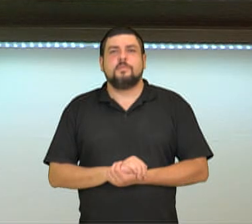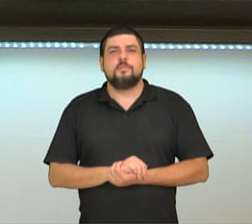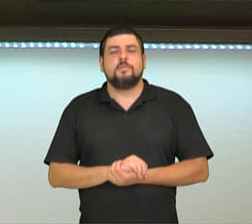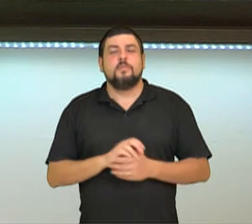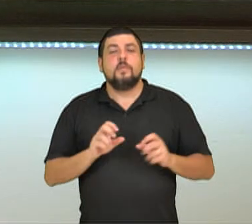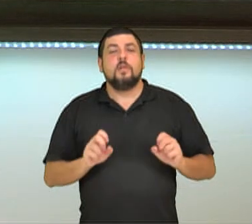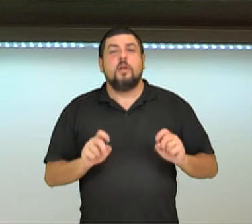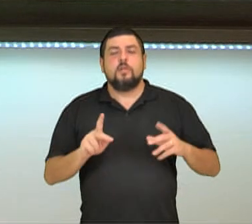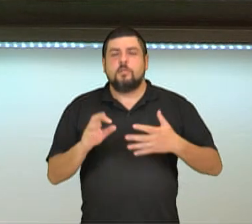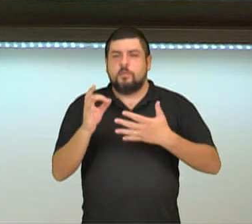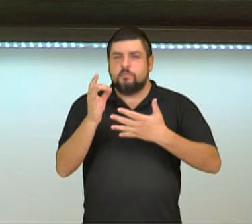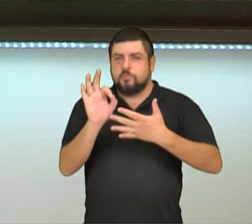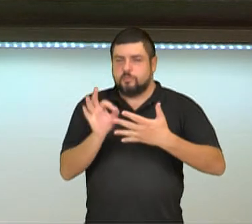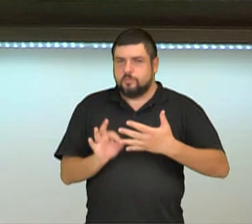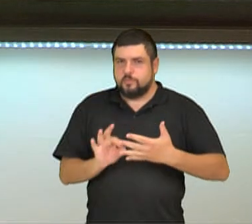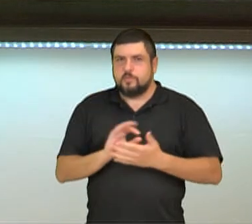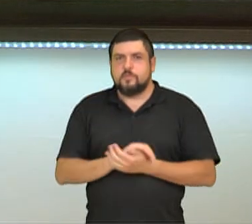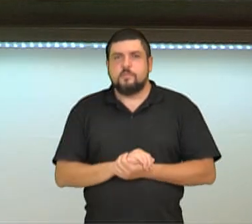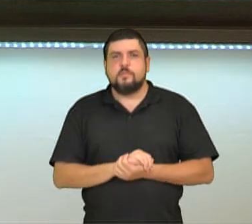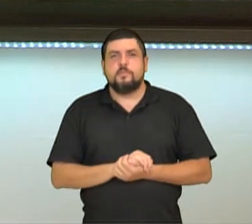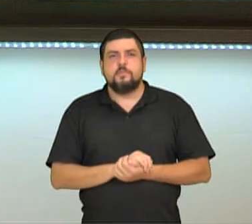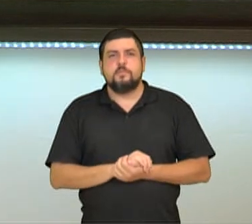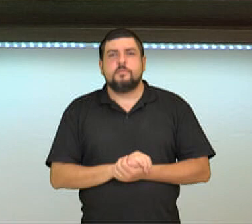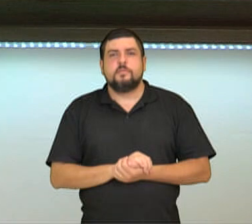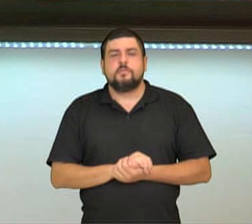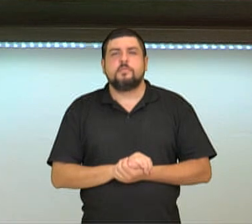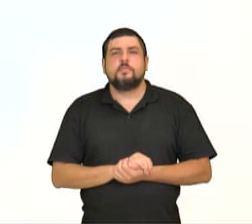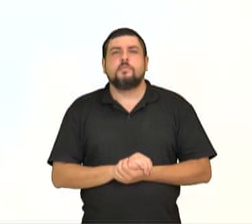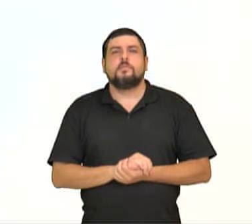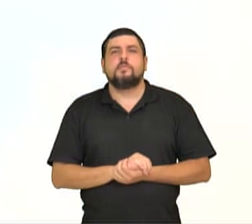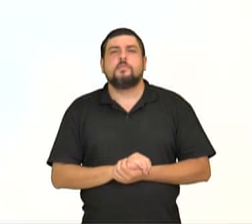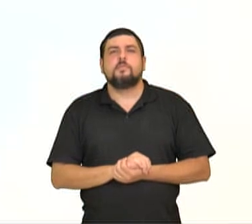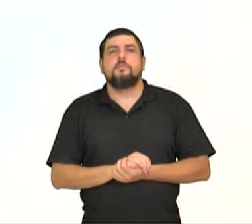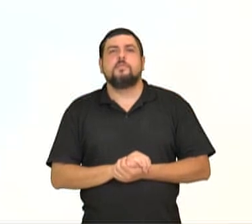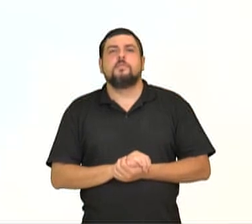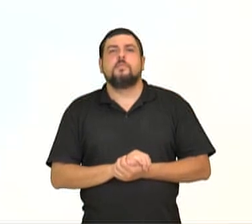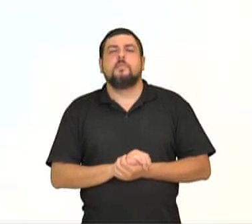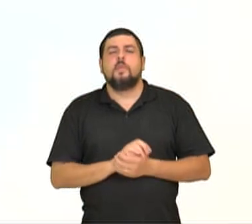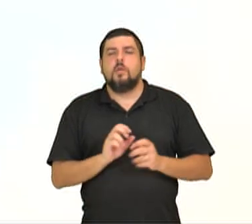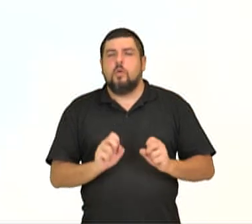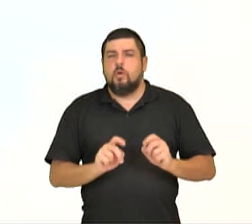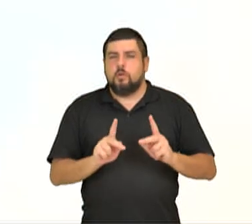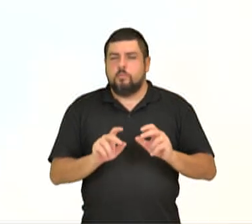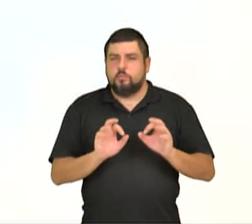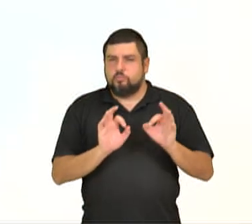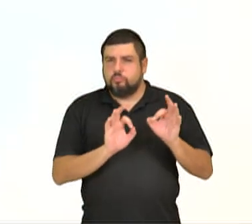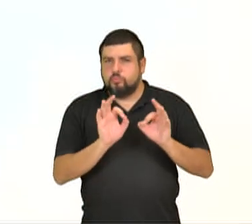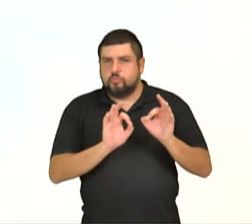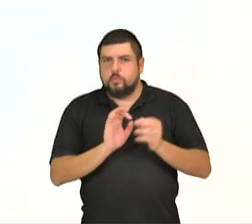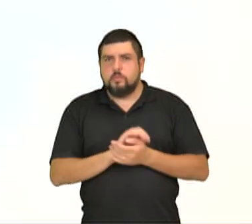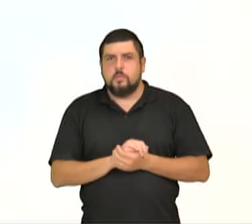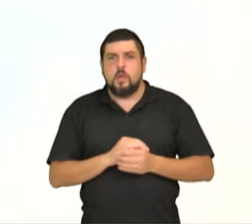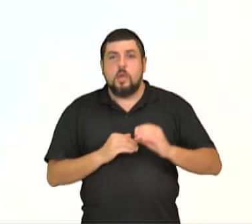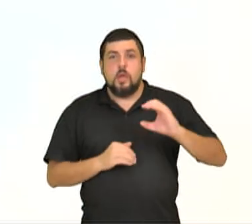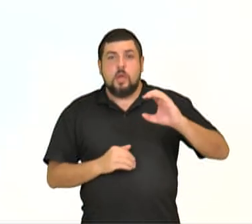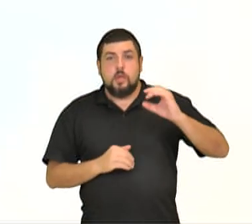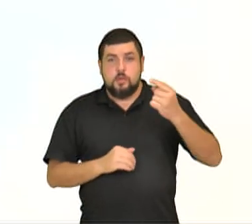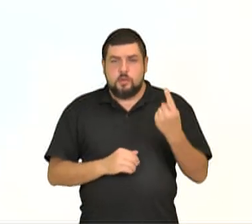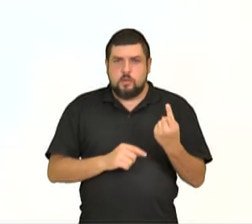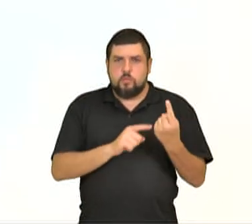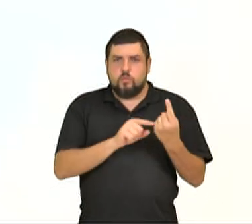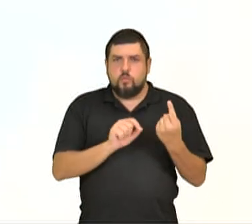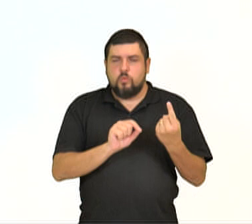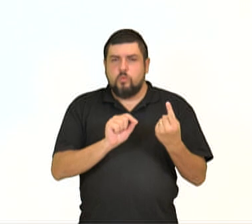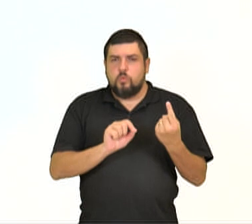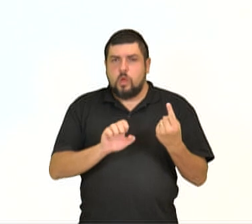Vamos para a correção da atividade? Olha só, vamos organizar os dados que a gente tem aqui. Então, C1 é a concentração da água do